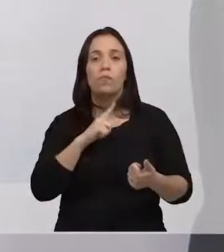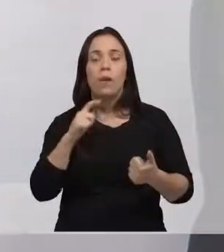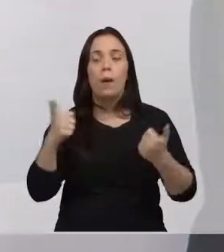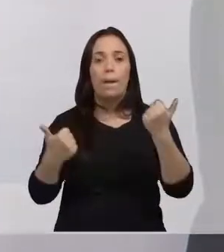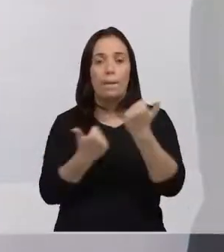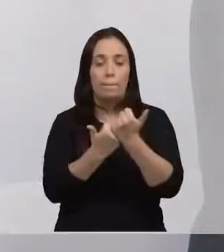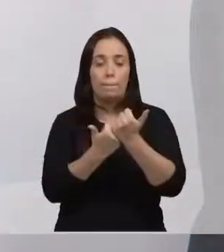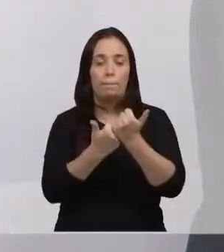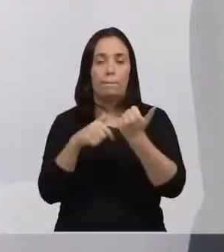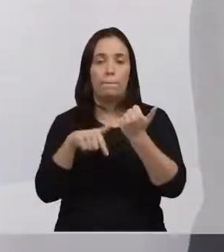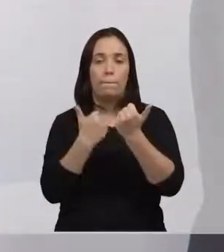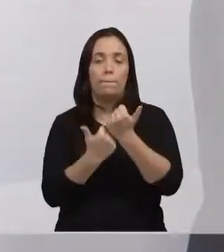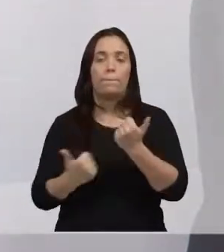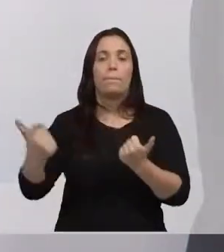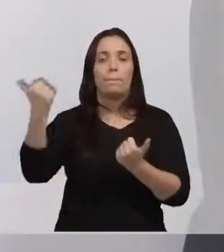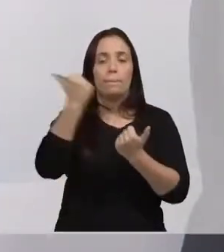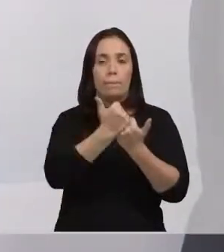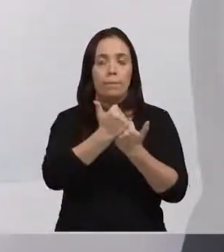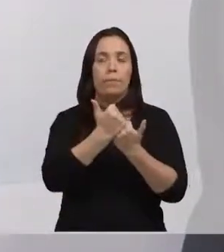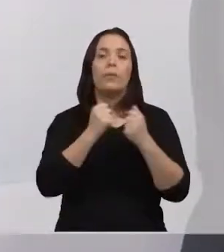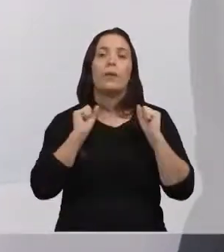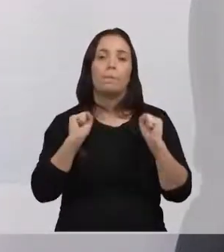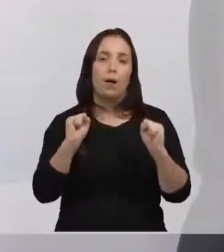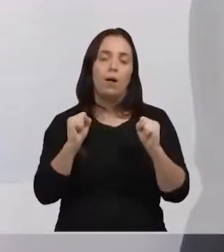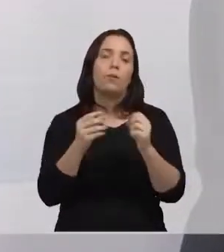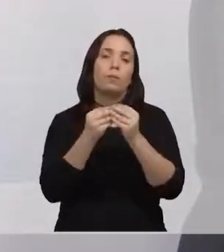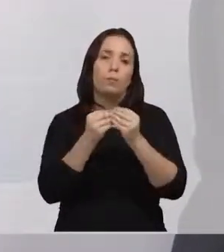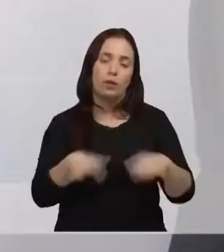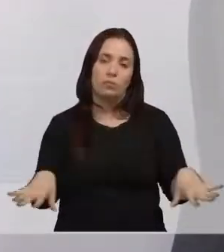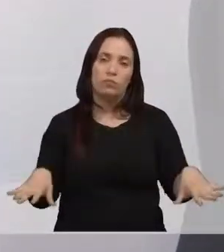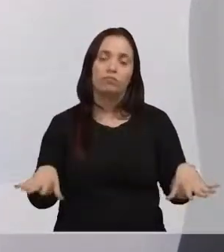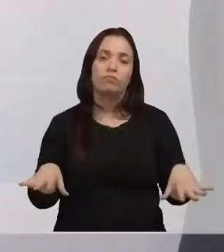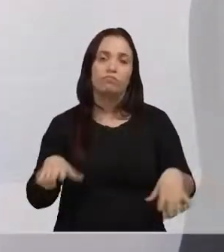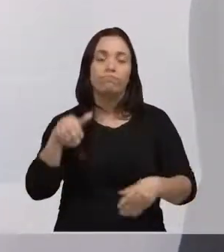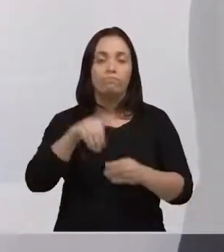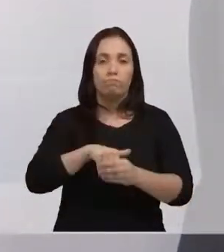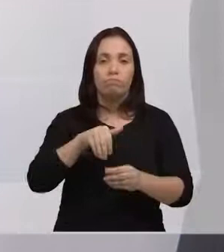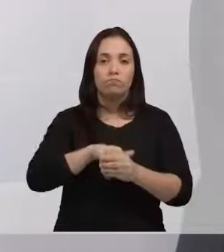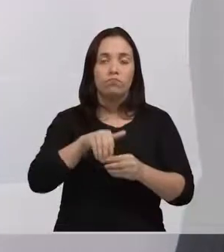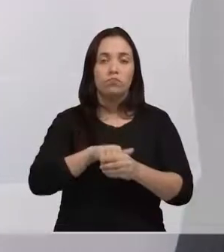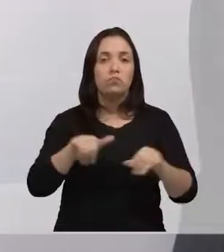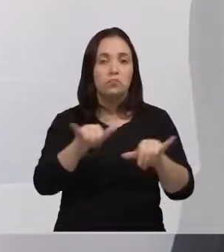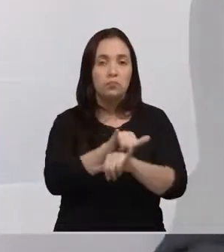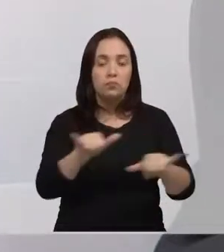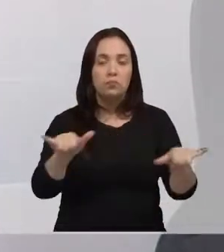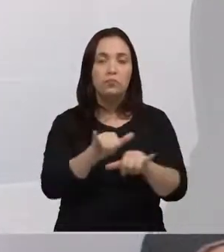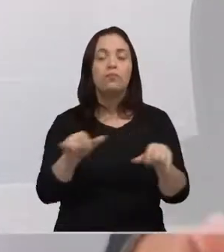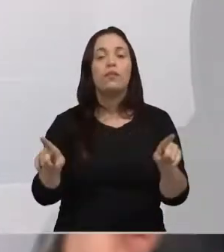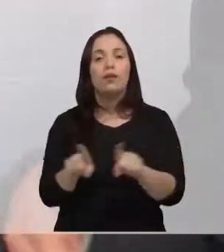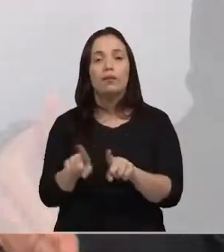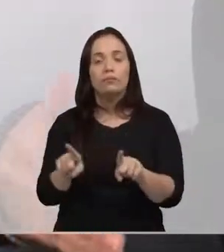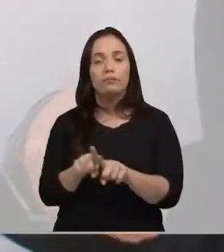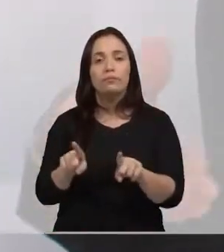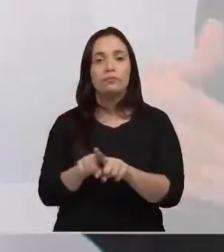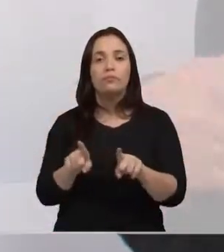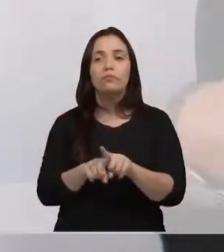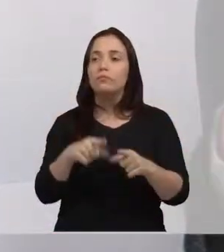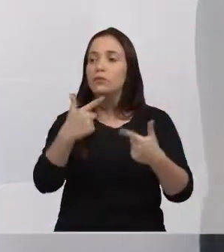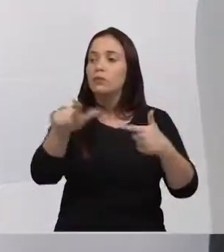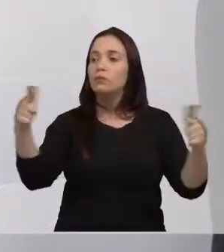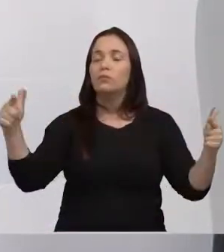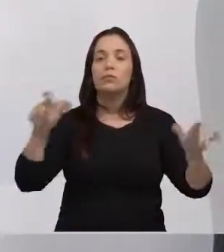vice, ela pode trazer um prejuízo muito grande, tanto para a campanha dele, como para a campanha dos